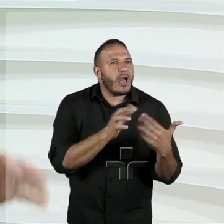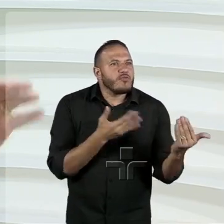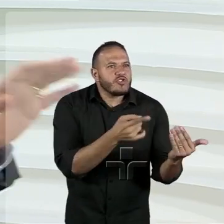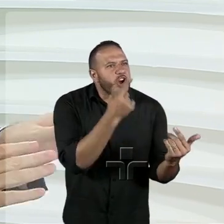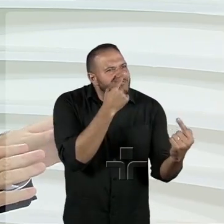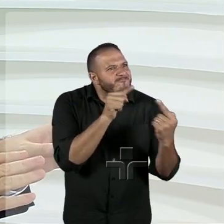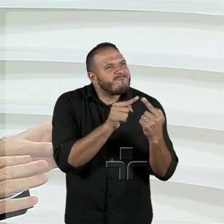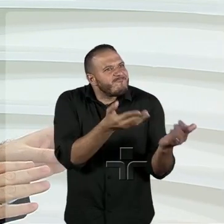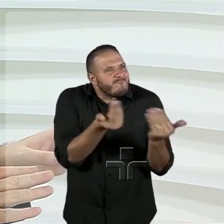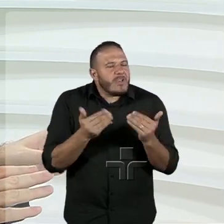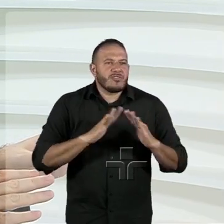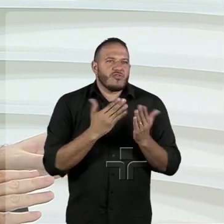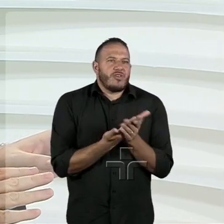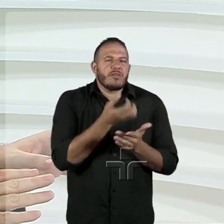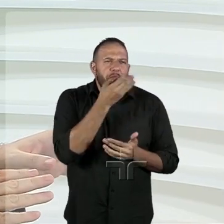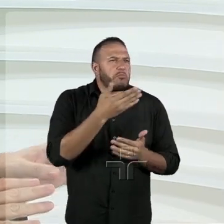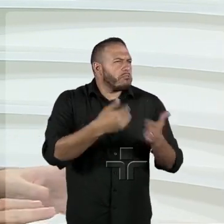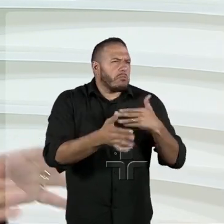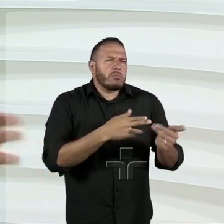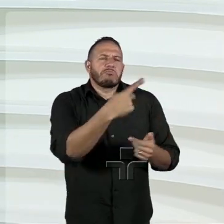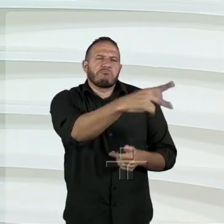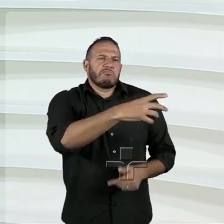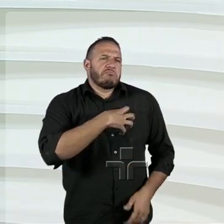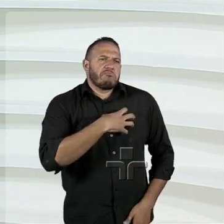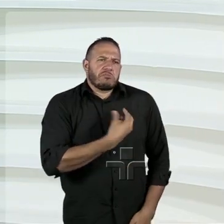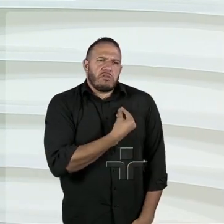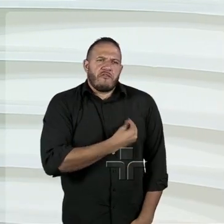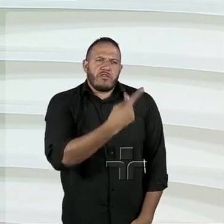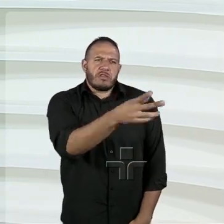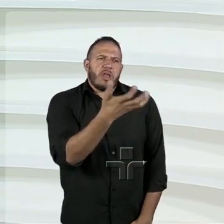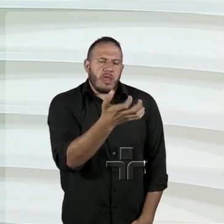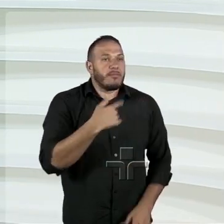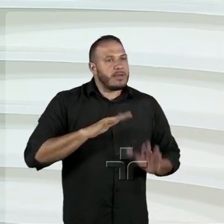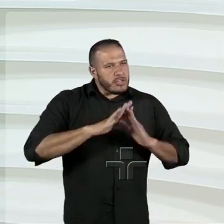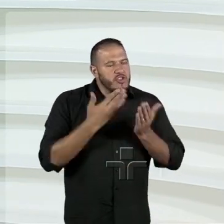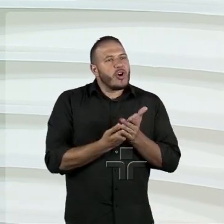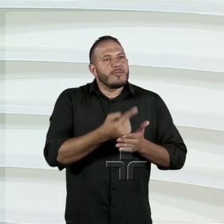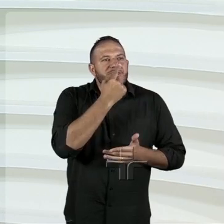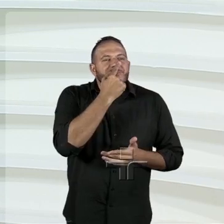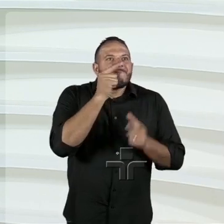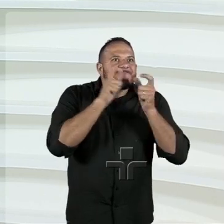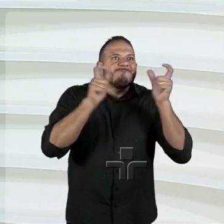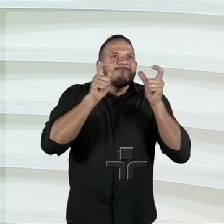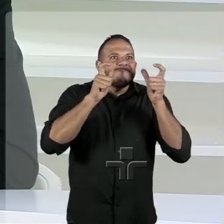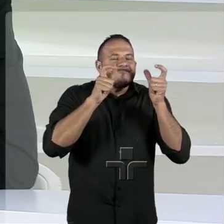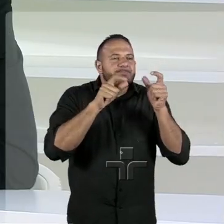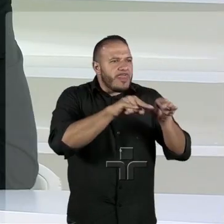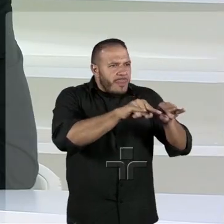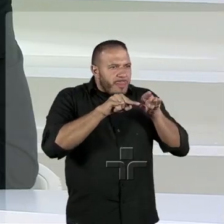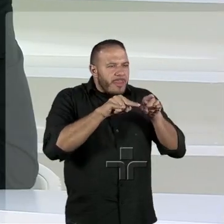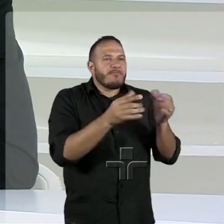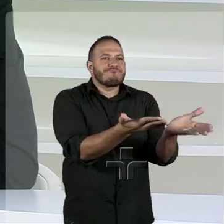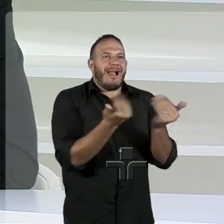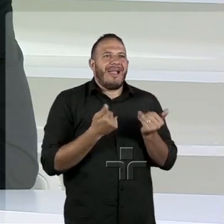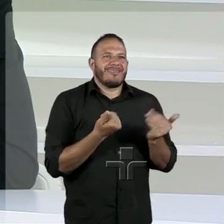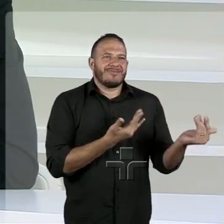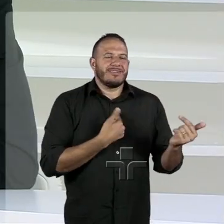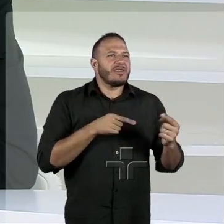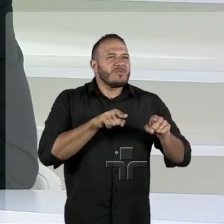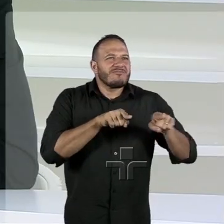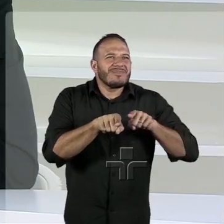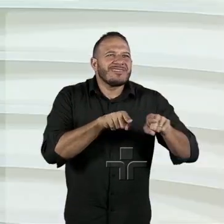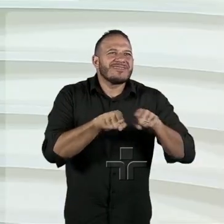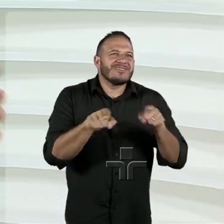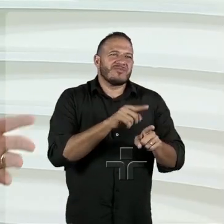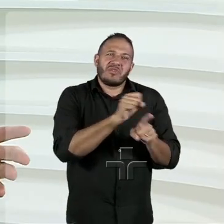sentido, seja qual for o projeto de vida que ele queira, a escola precisa fazer mais sentido para o nosso jovem, porque a gente está competindo com essa